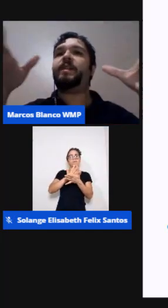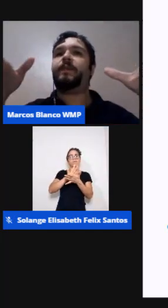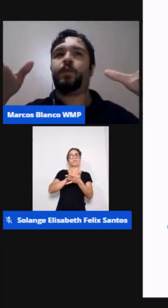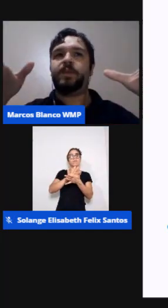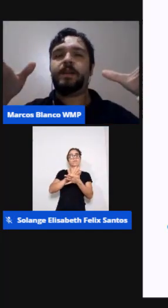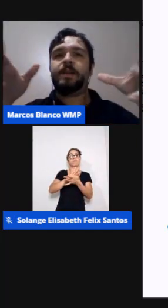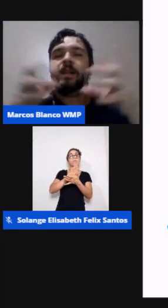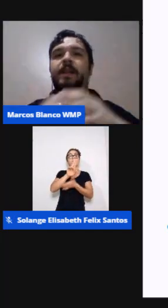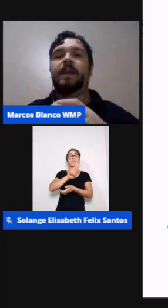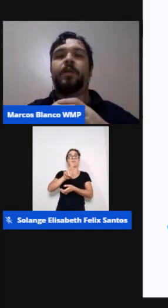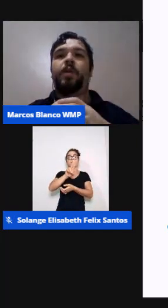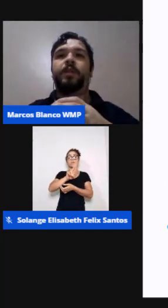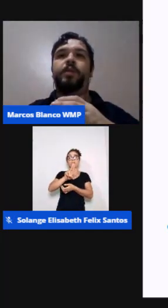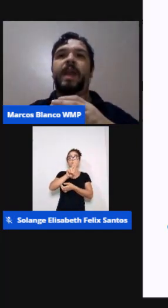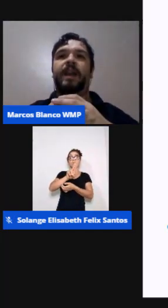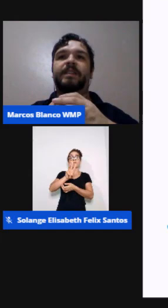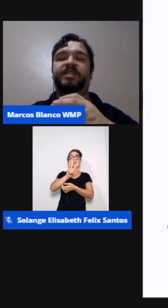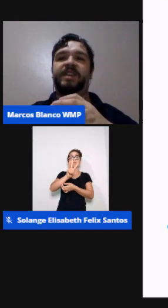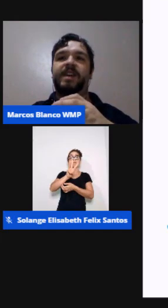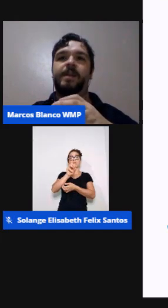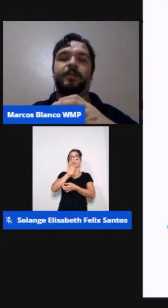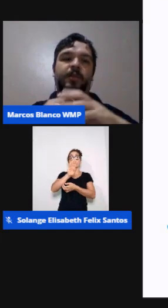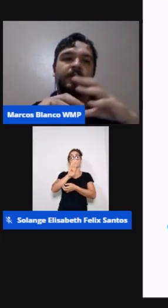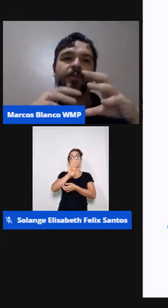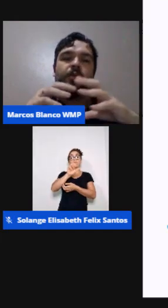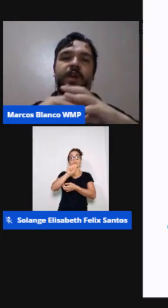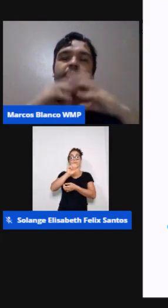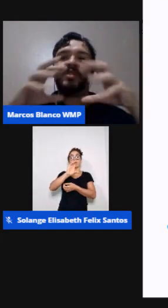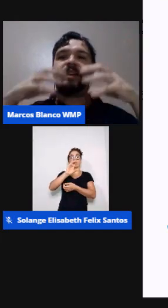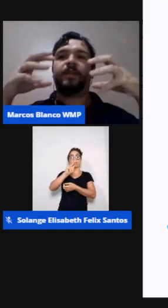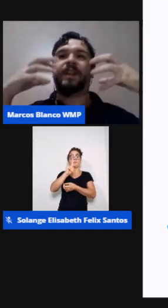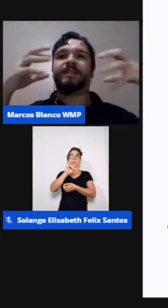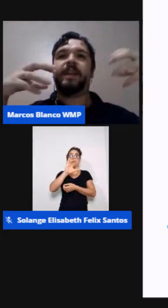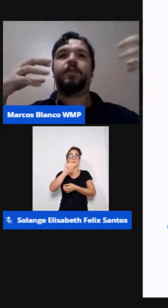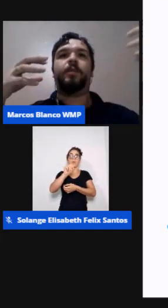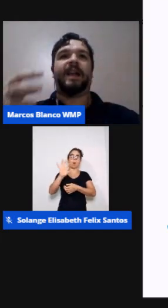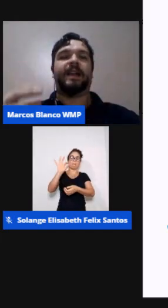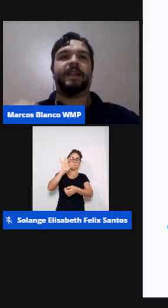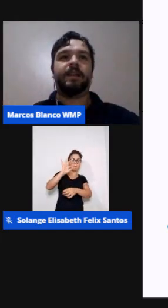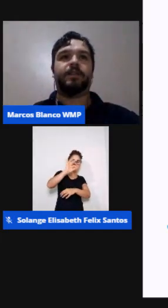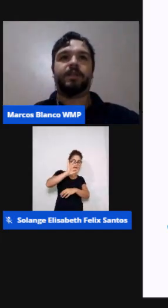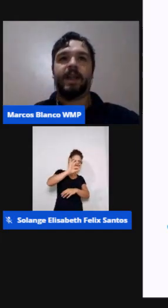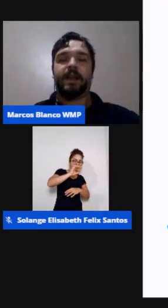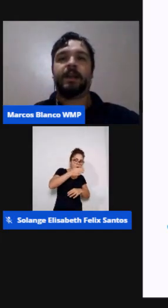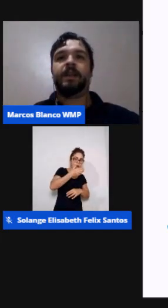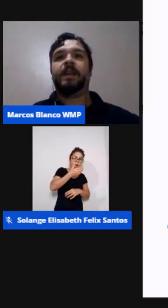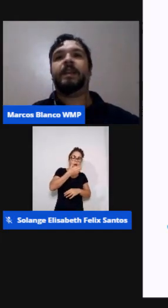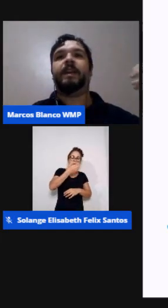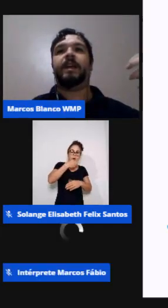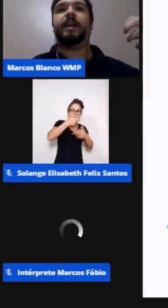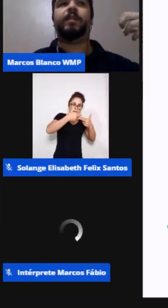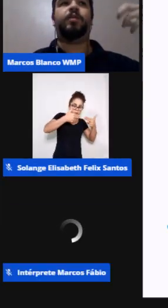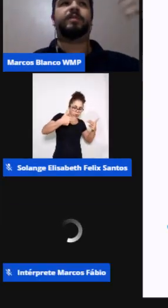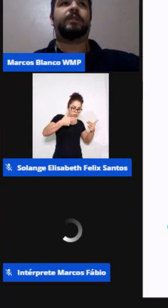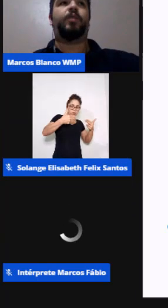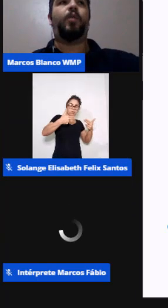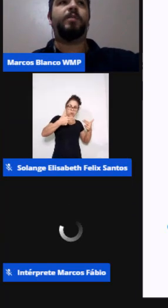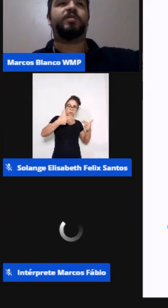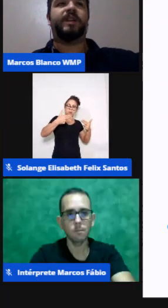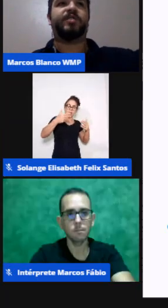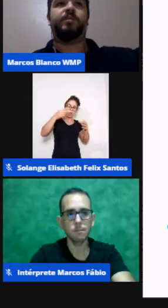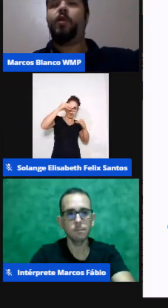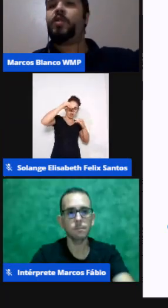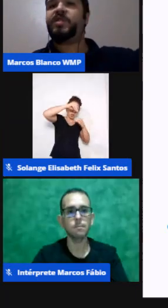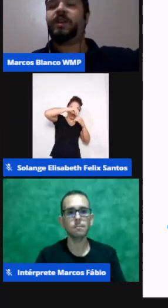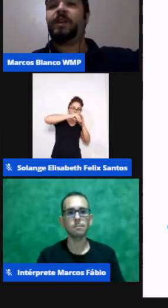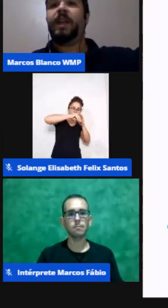que na mosca da fruta, quando a mosca da fruta tem a Wolbachia dentro dela e ela entra em contato